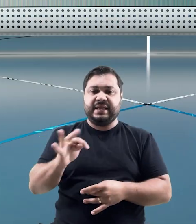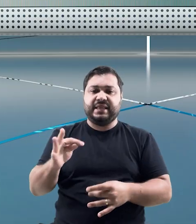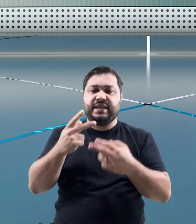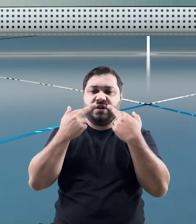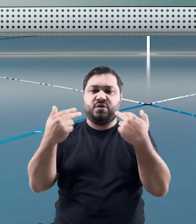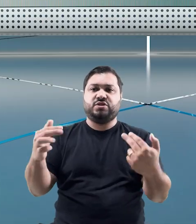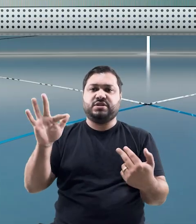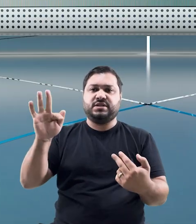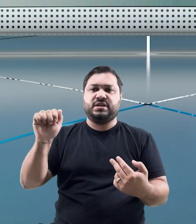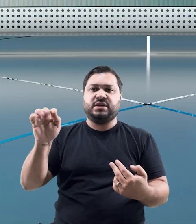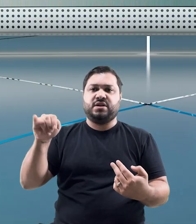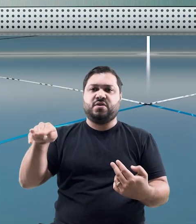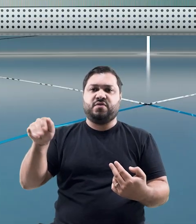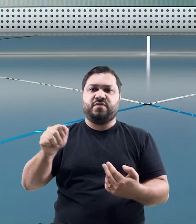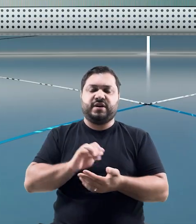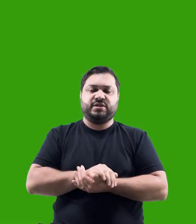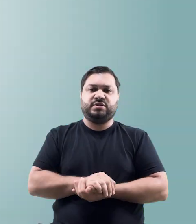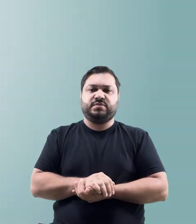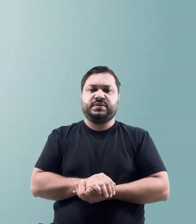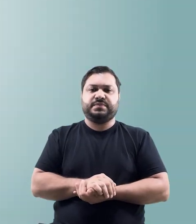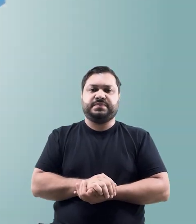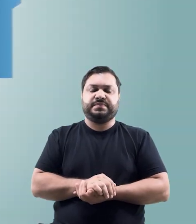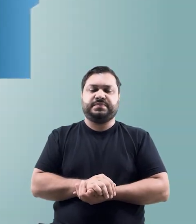IT Notícias com Fátima Ochoa.